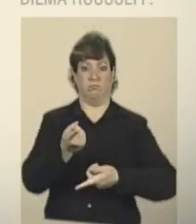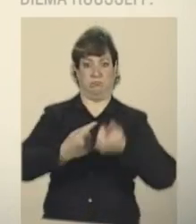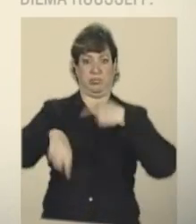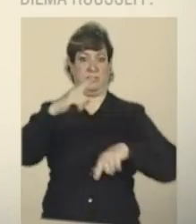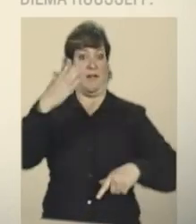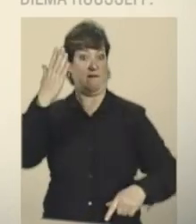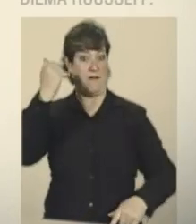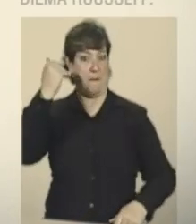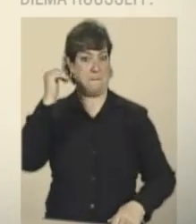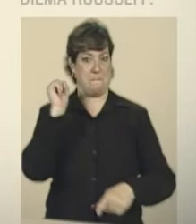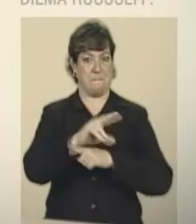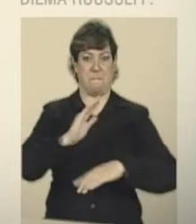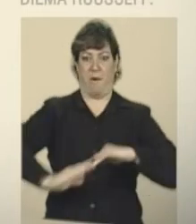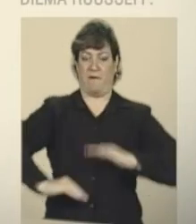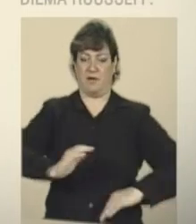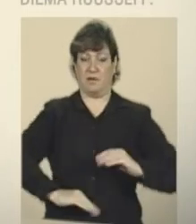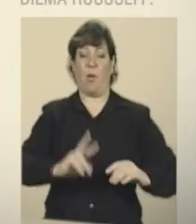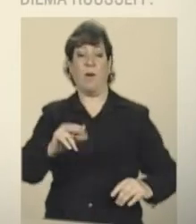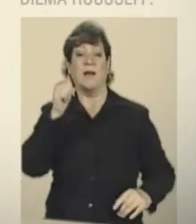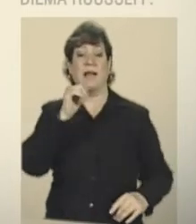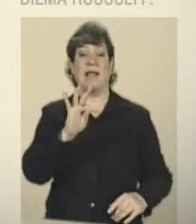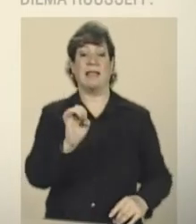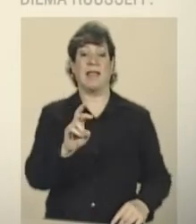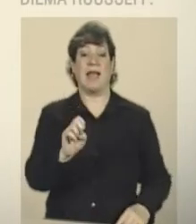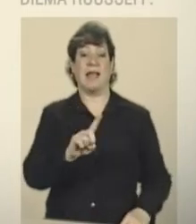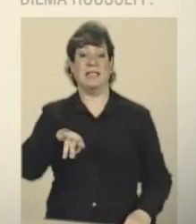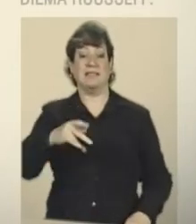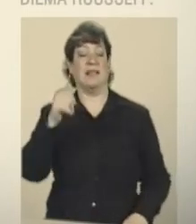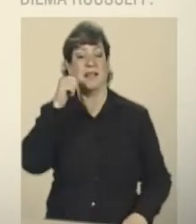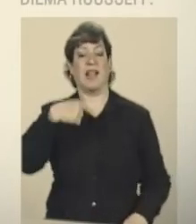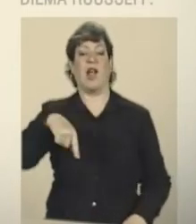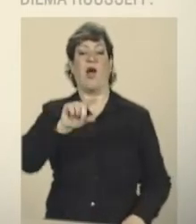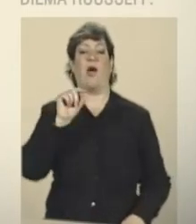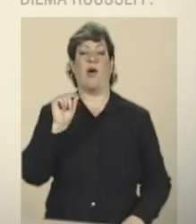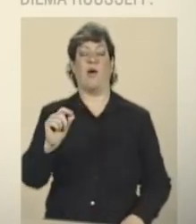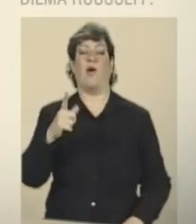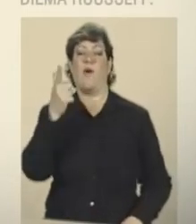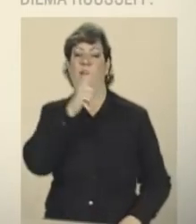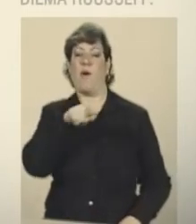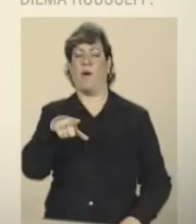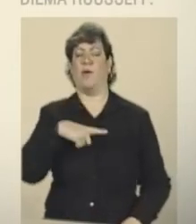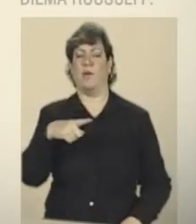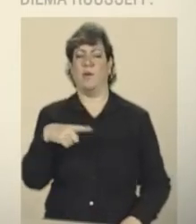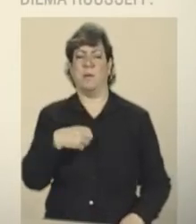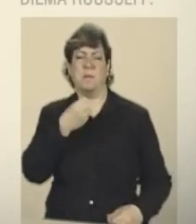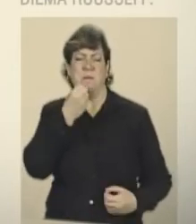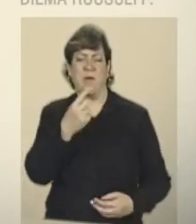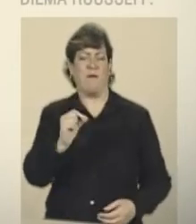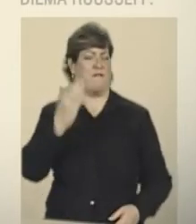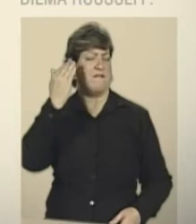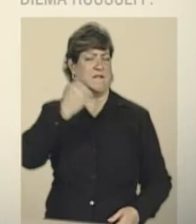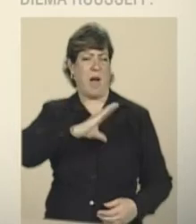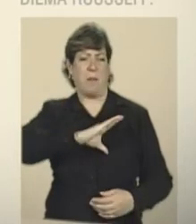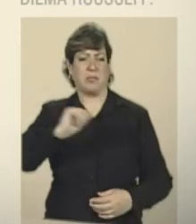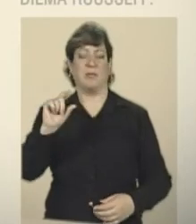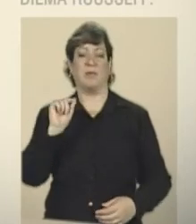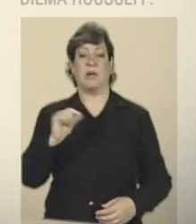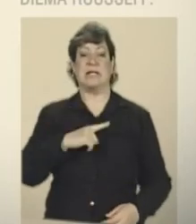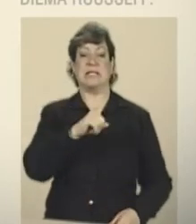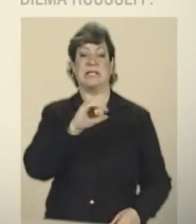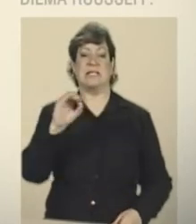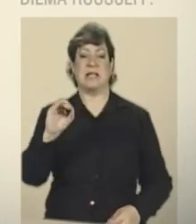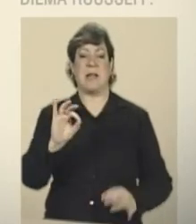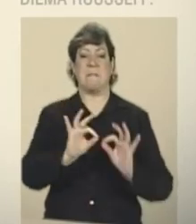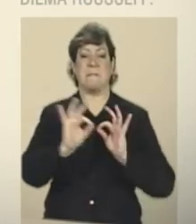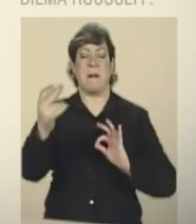esporte profissional foi o Oi Terezinha Guilhermina Nossa velocista que é recordista mundial nos 100m